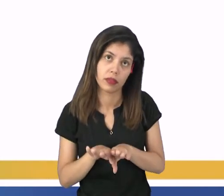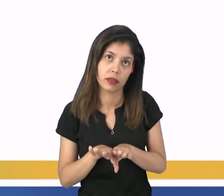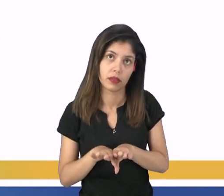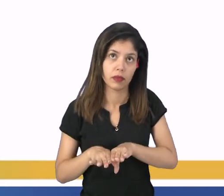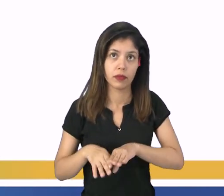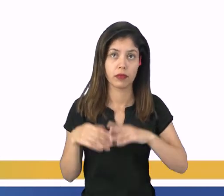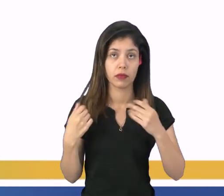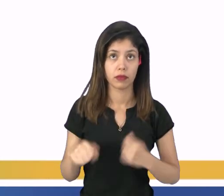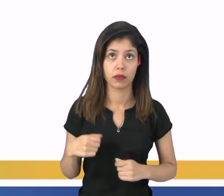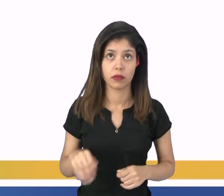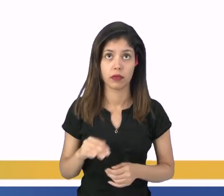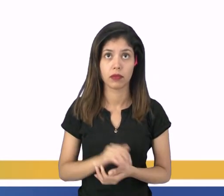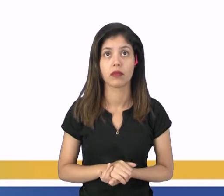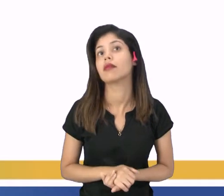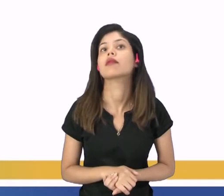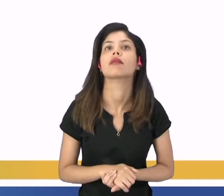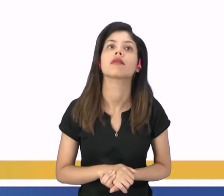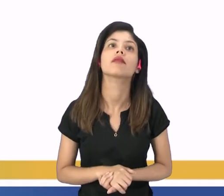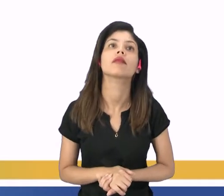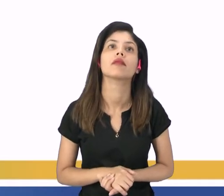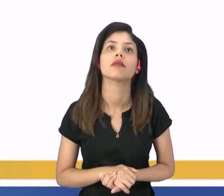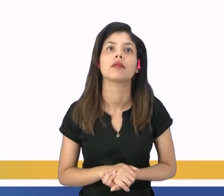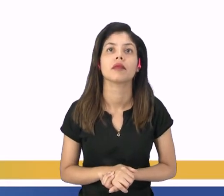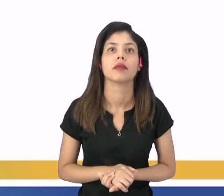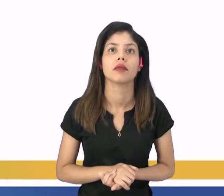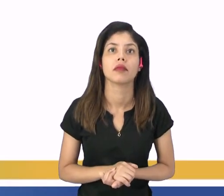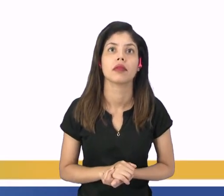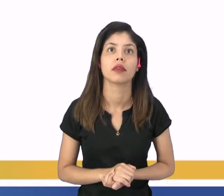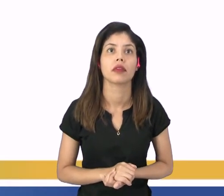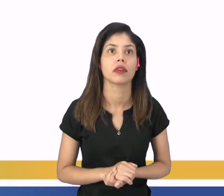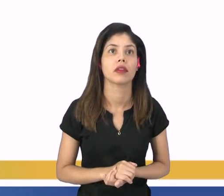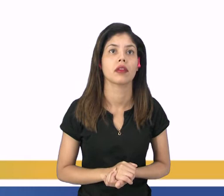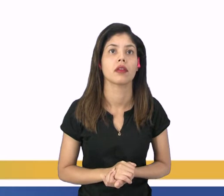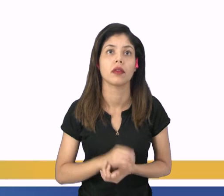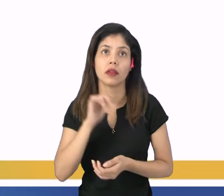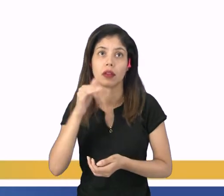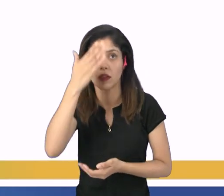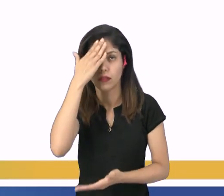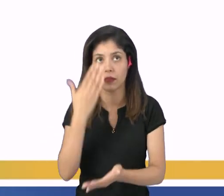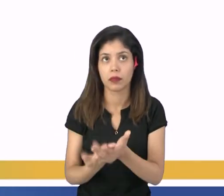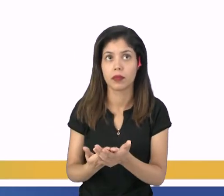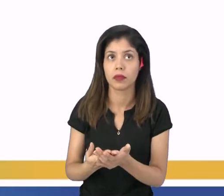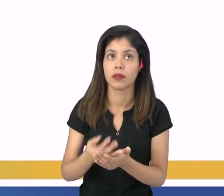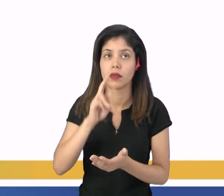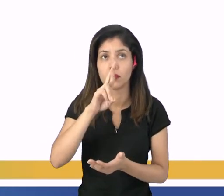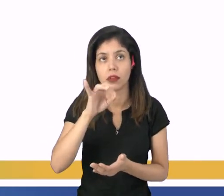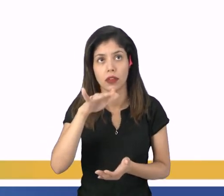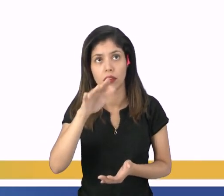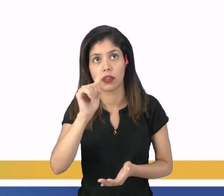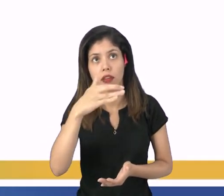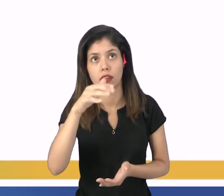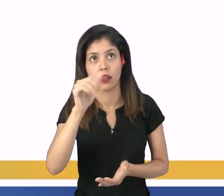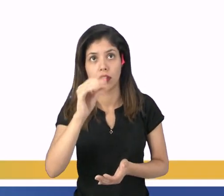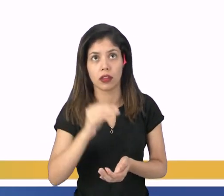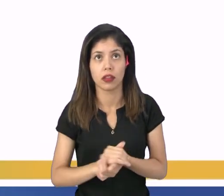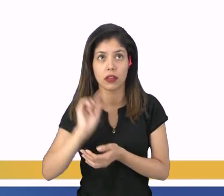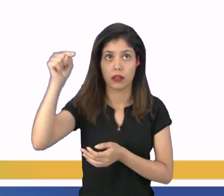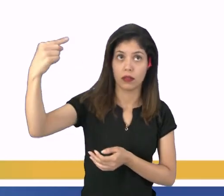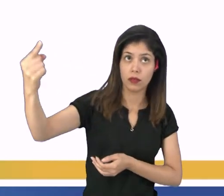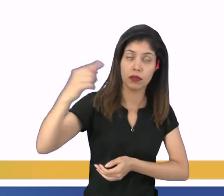que era a mumificação. Os ritos funerários, né? Os incas, eles acreditavam, né, na